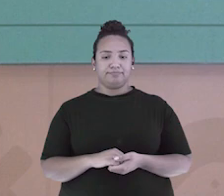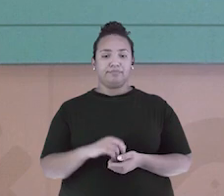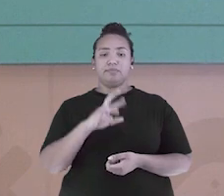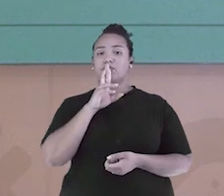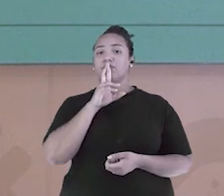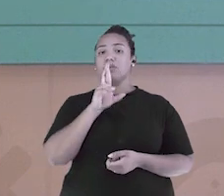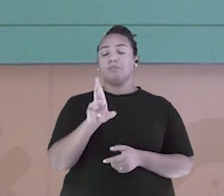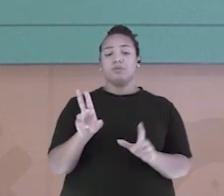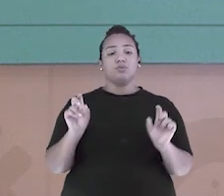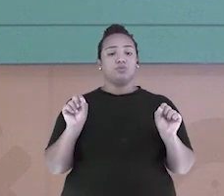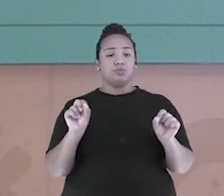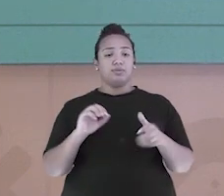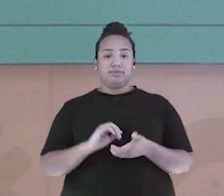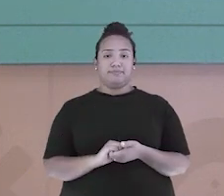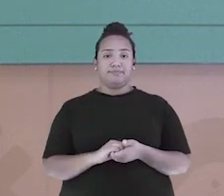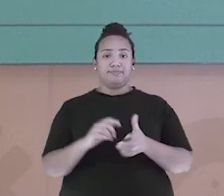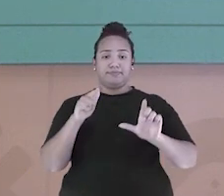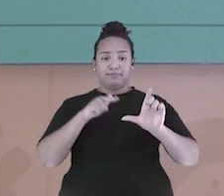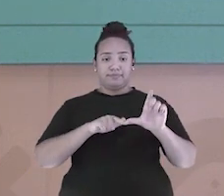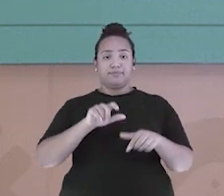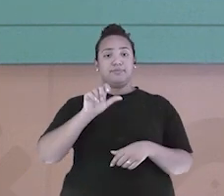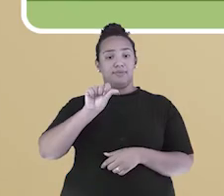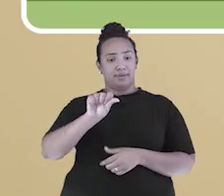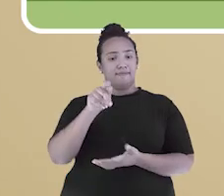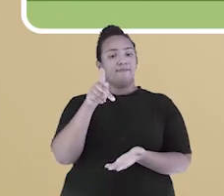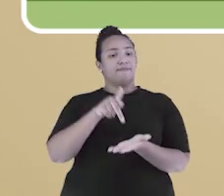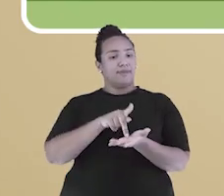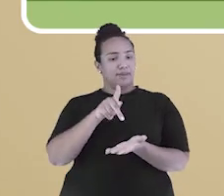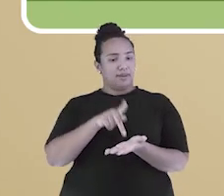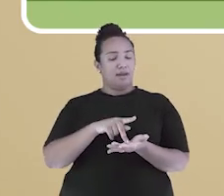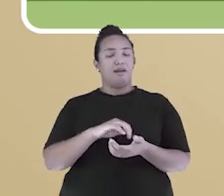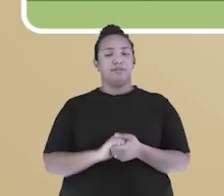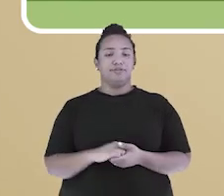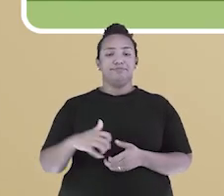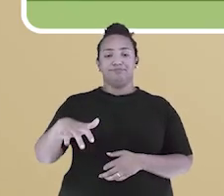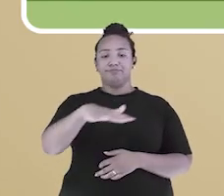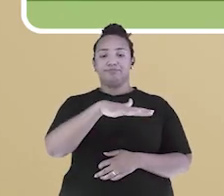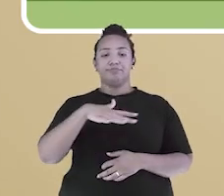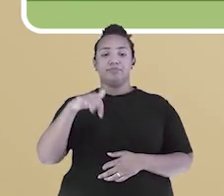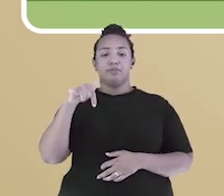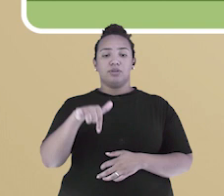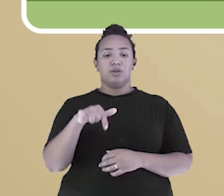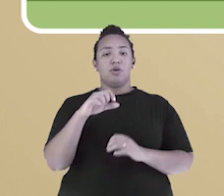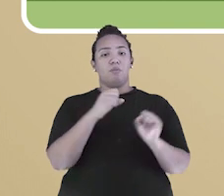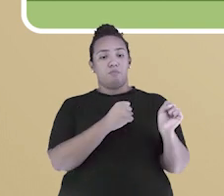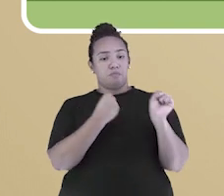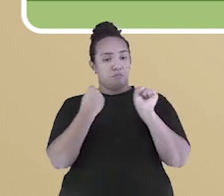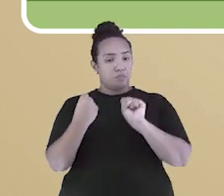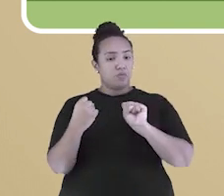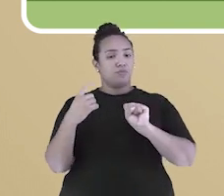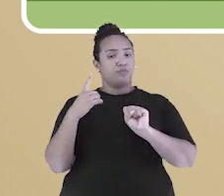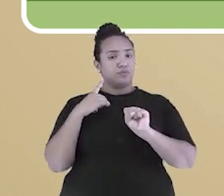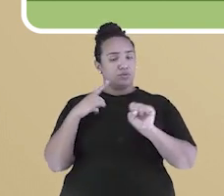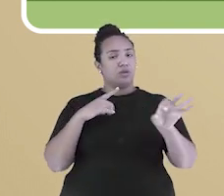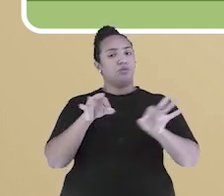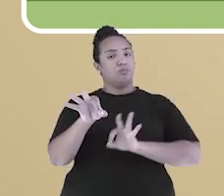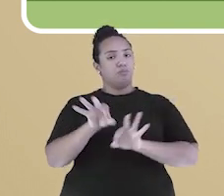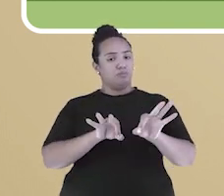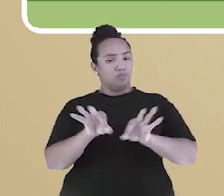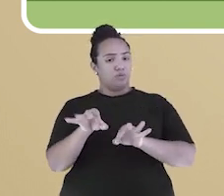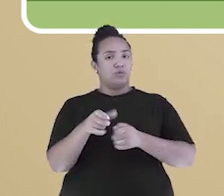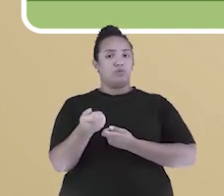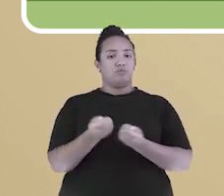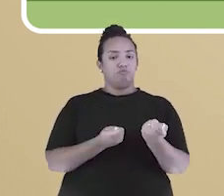As respostas são: letra A, verdadeiro. O território é onde um determinado povo exerce um poder e